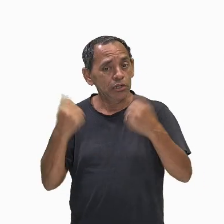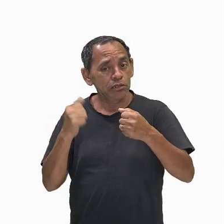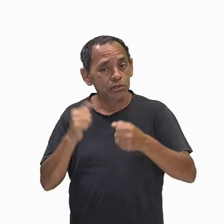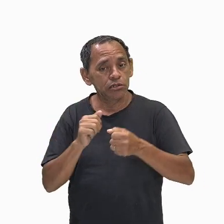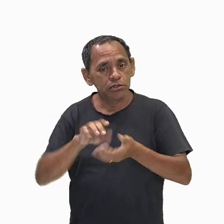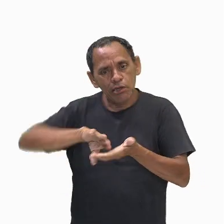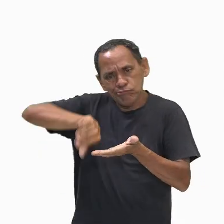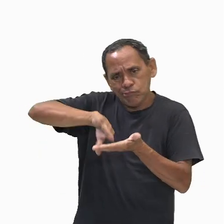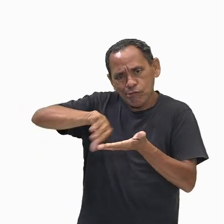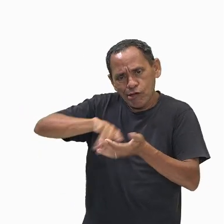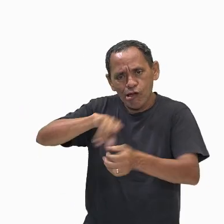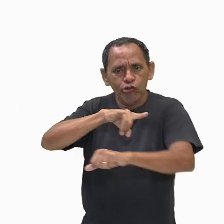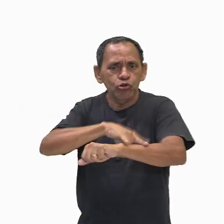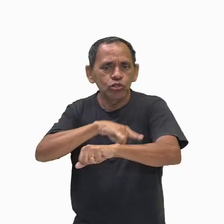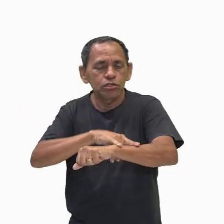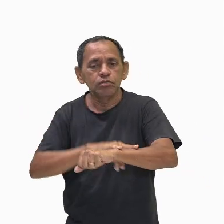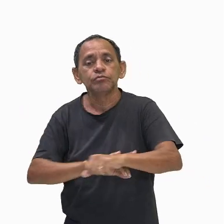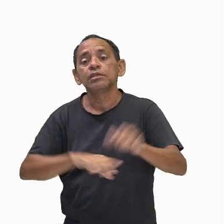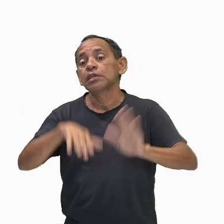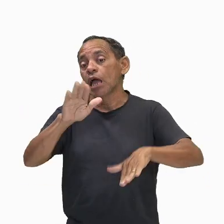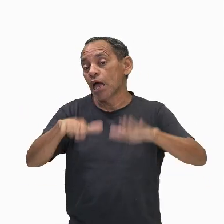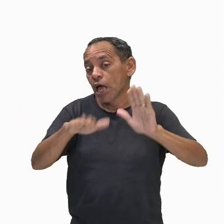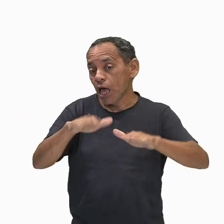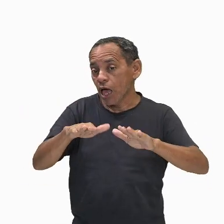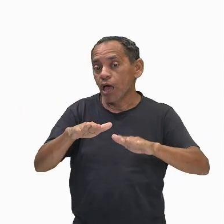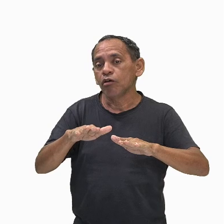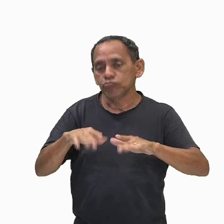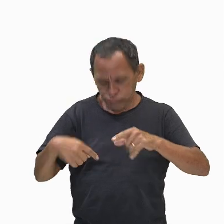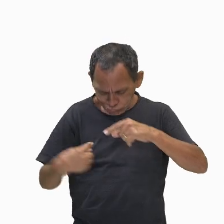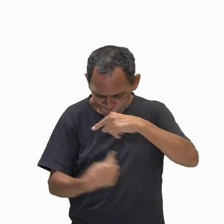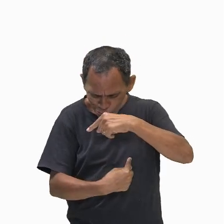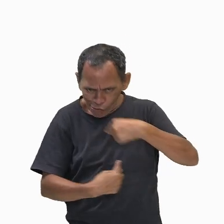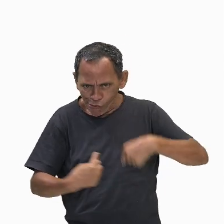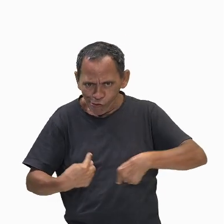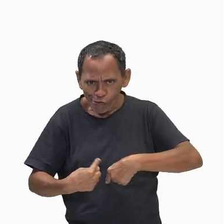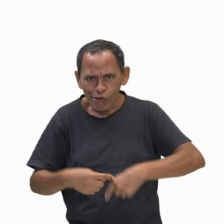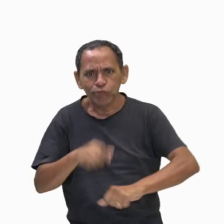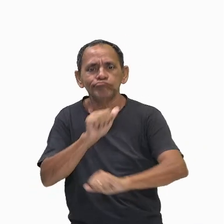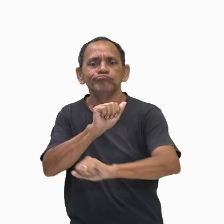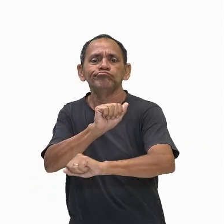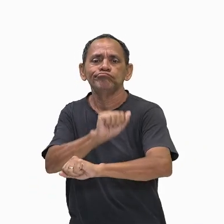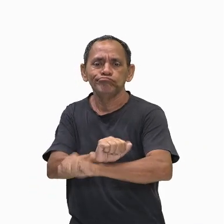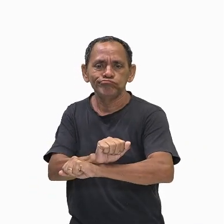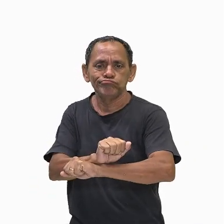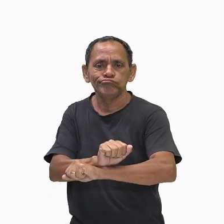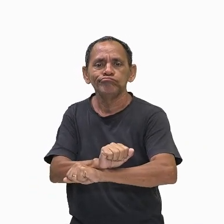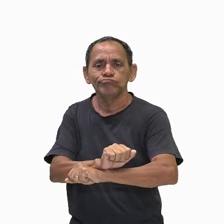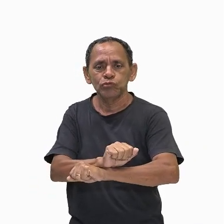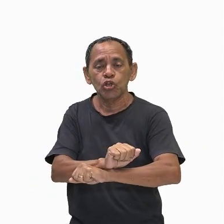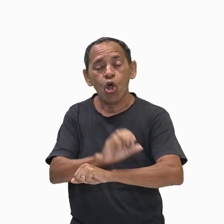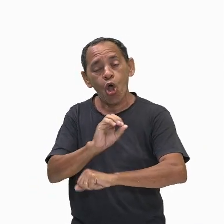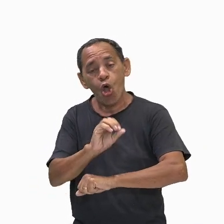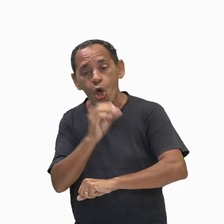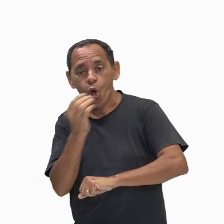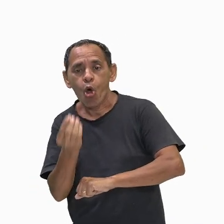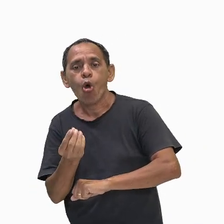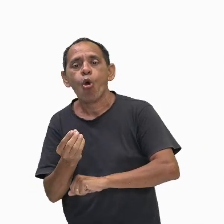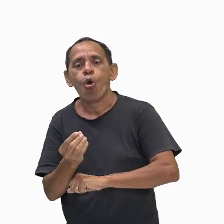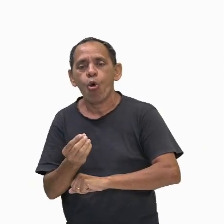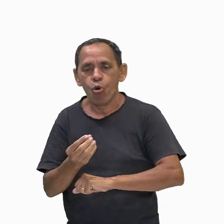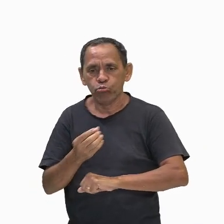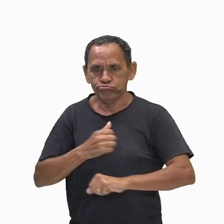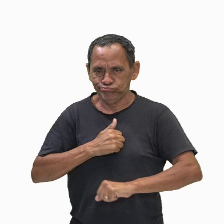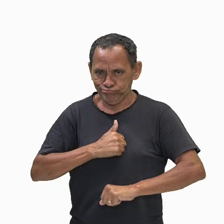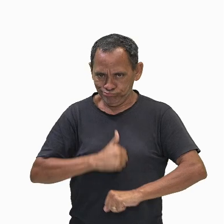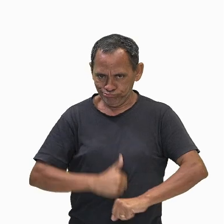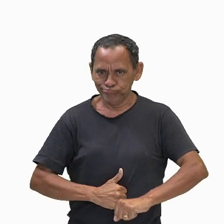urina, e às vezes acontece do intestino ou ficar preso ou dar uma diarreia como sintoma. Mas mudança